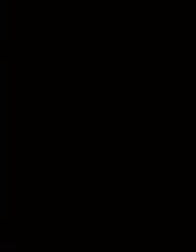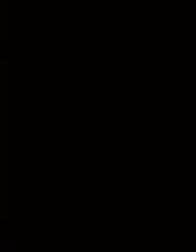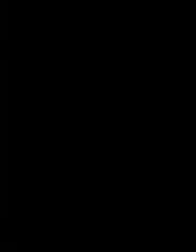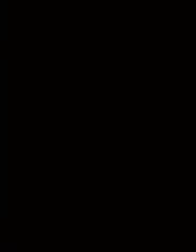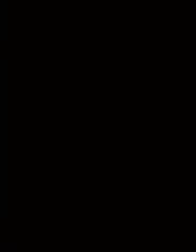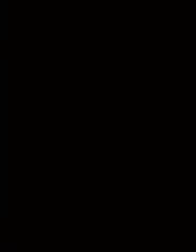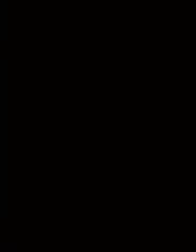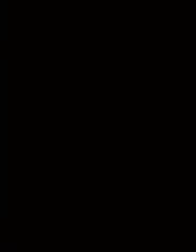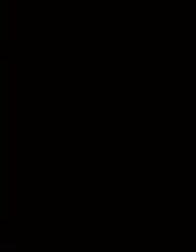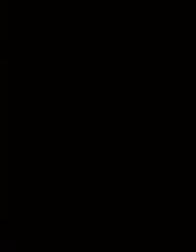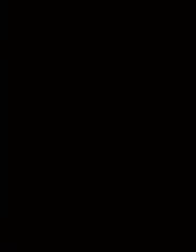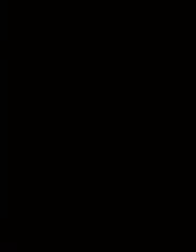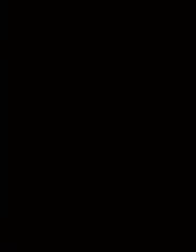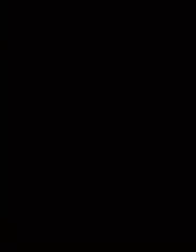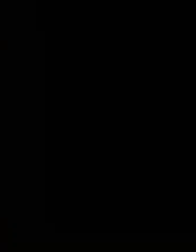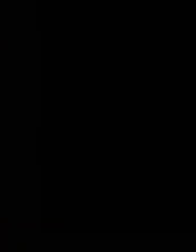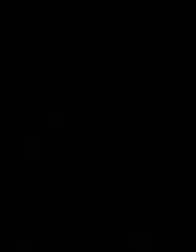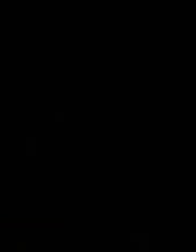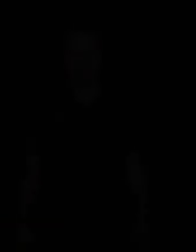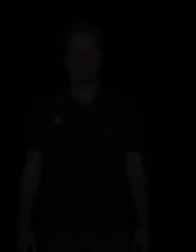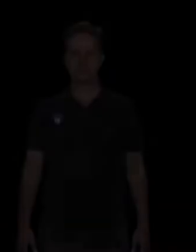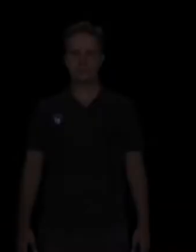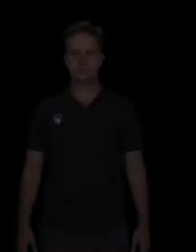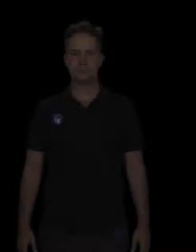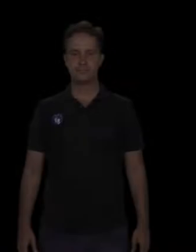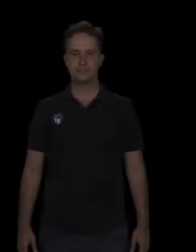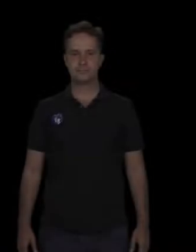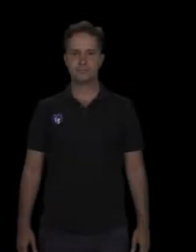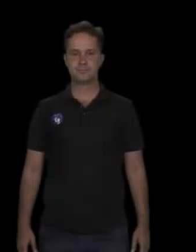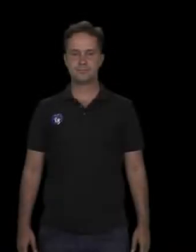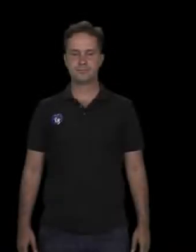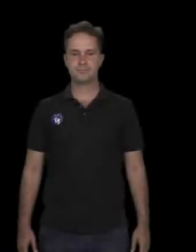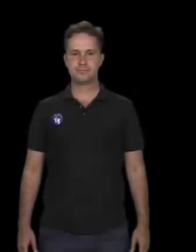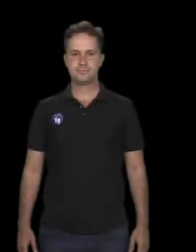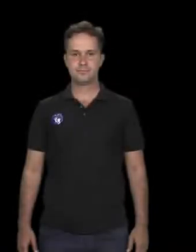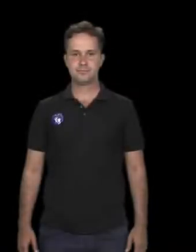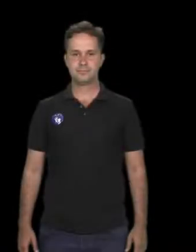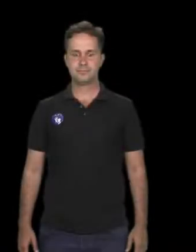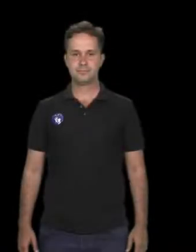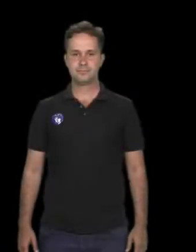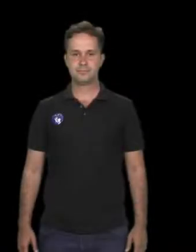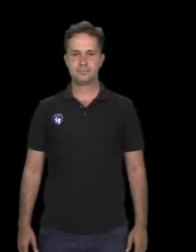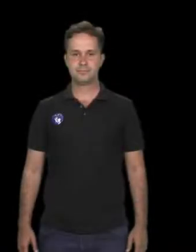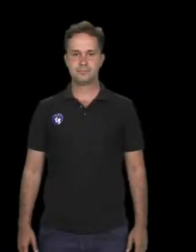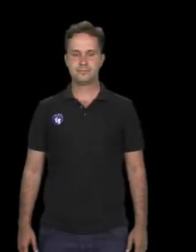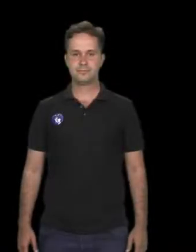O caso de Piauí. Jornalismo narrativo à brasileira. E com isso eu passo um pouco